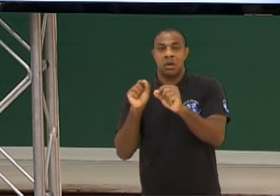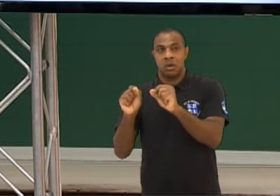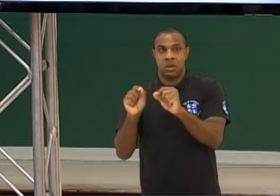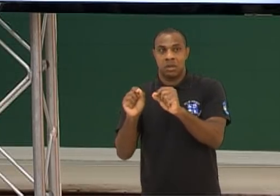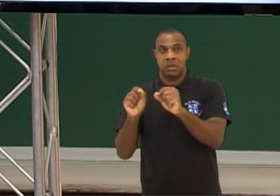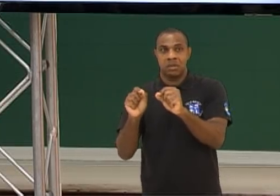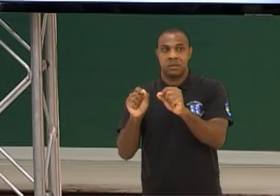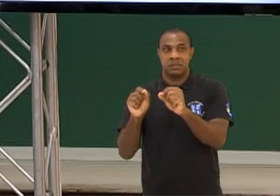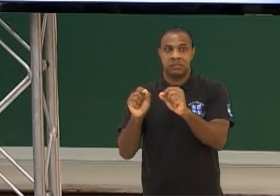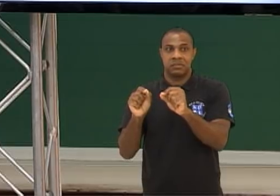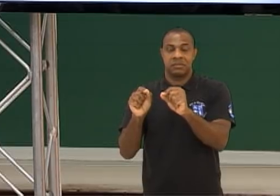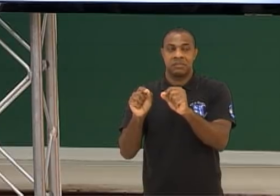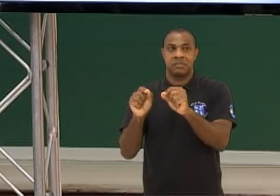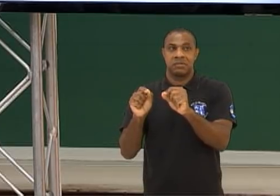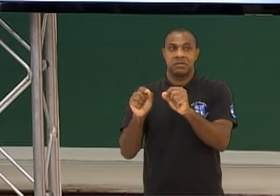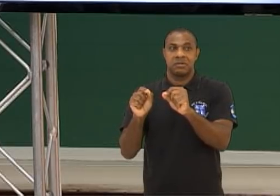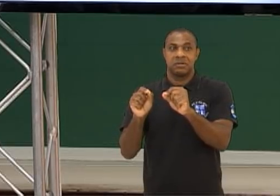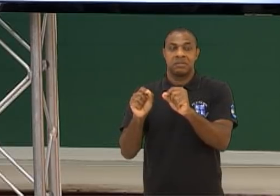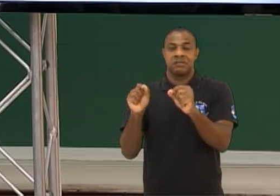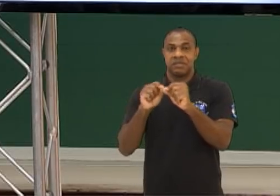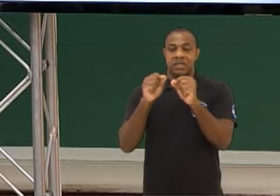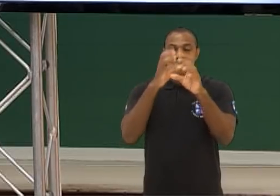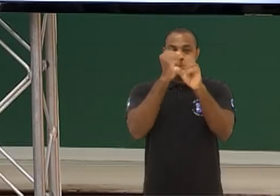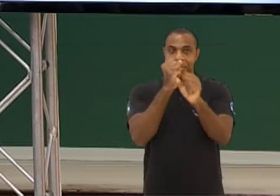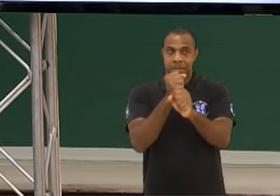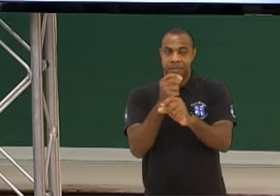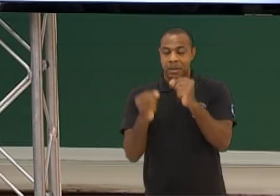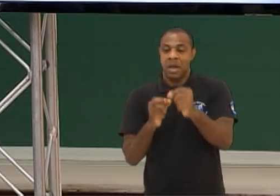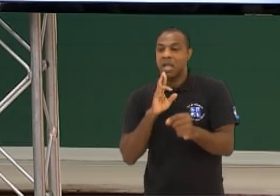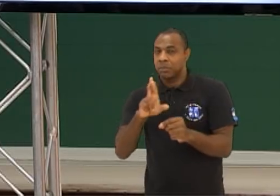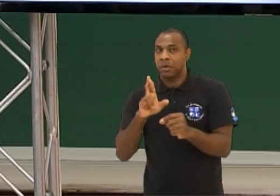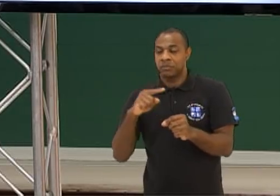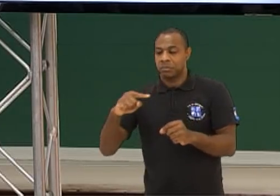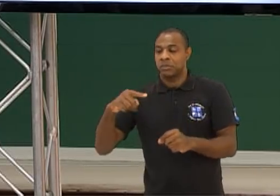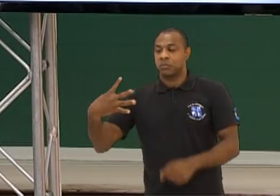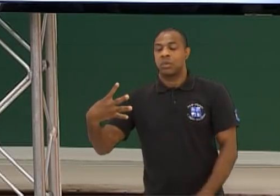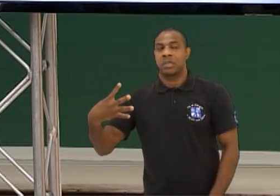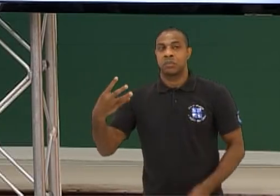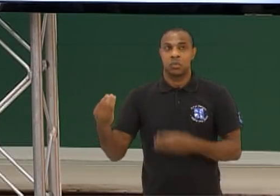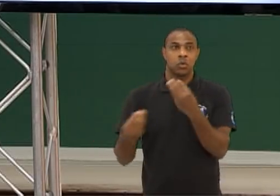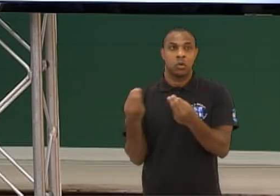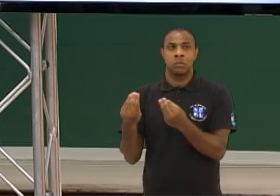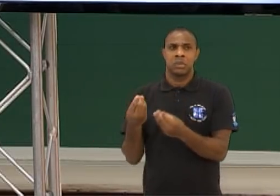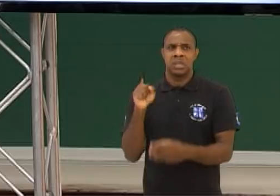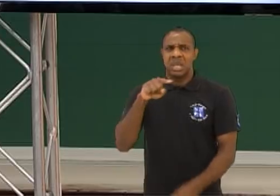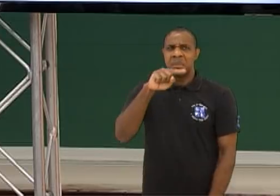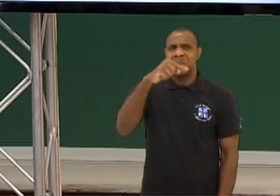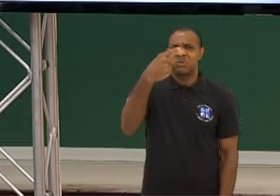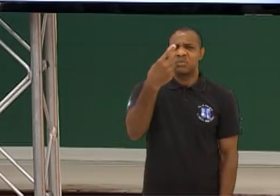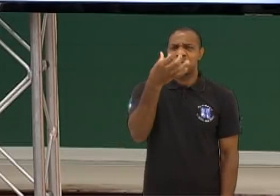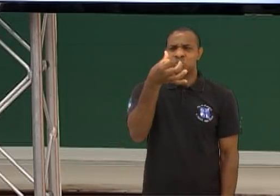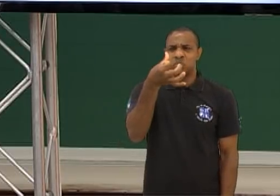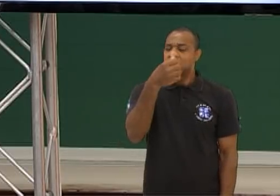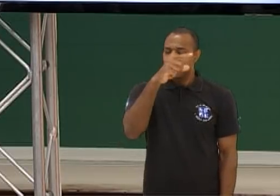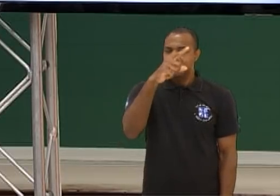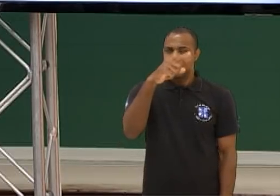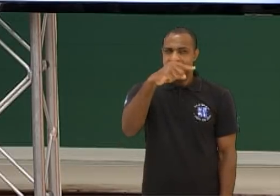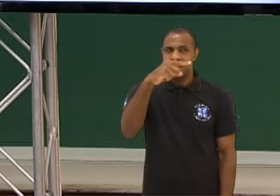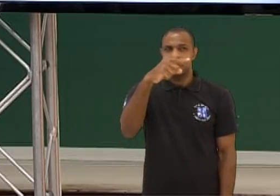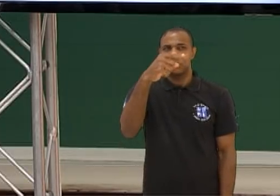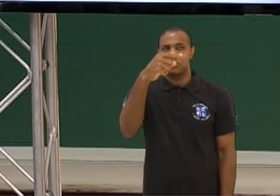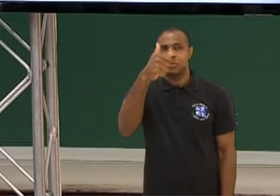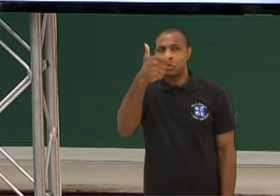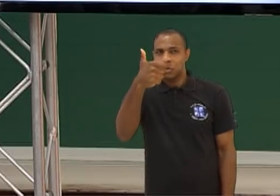matemáticas indicadas aqui, dobro, divisão, a resposta dá menos 4? Será que é menos 12? Será que é menos